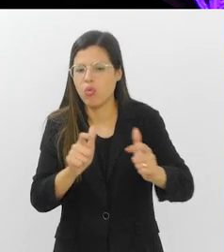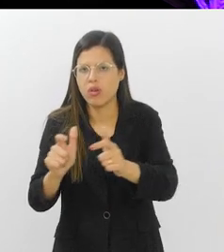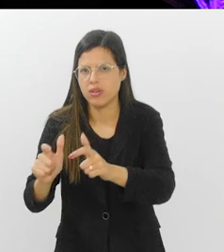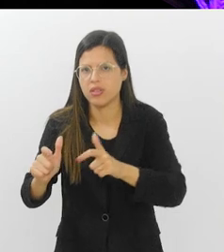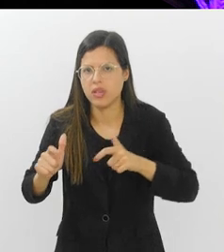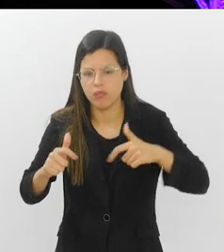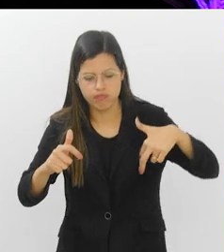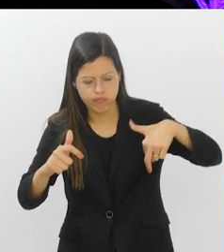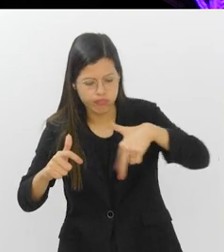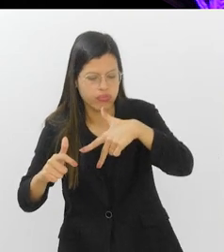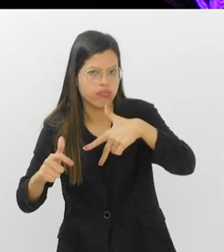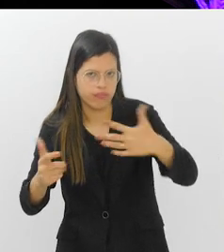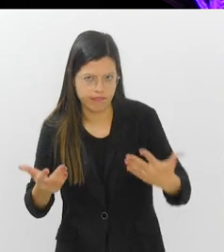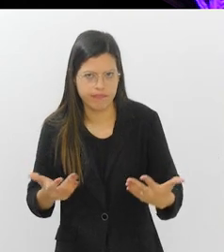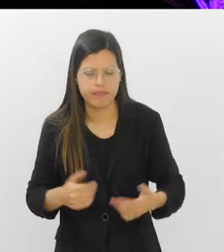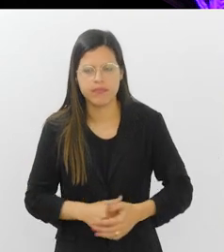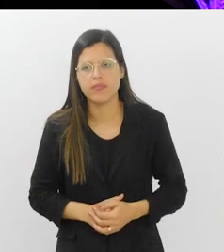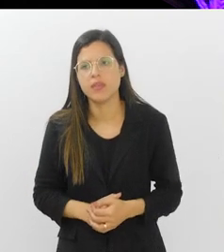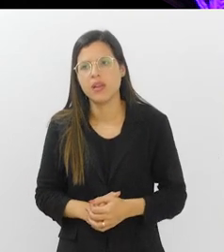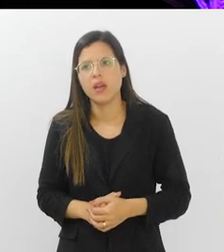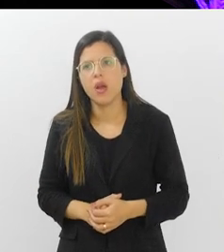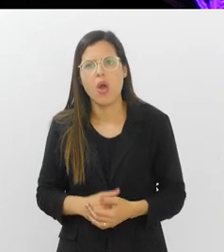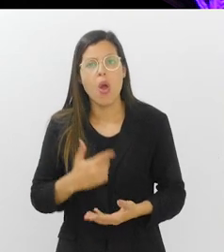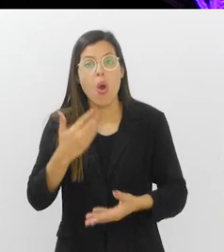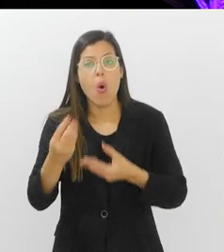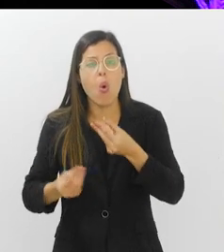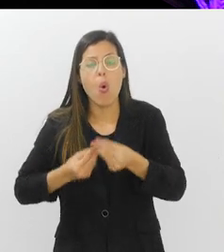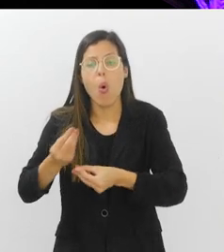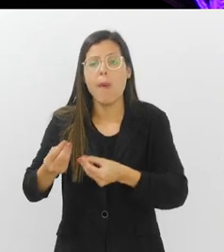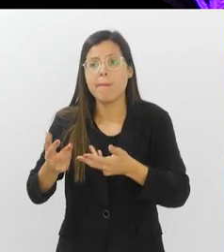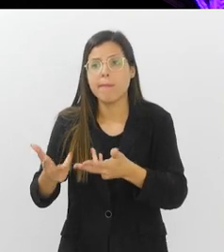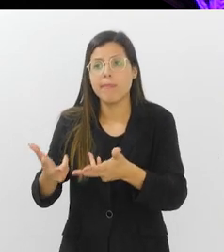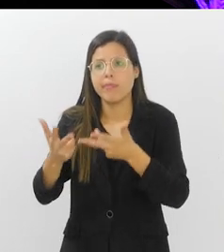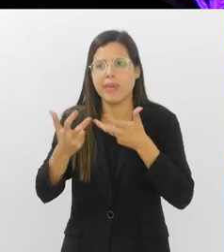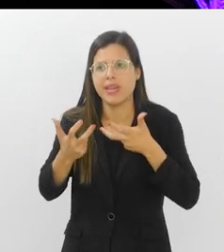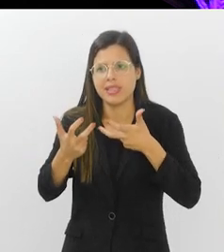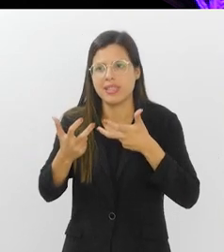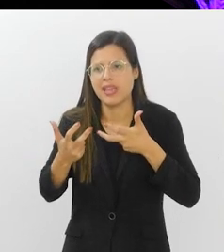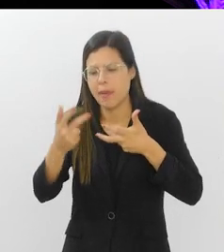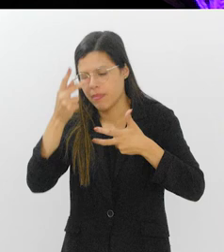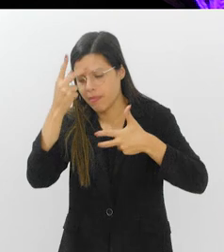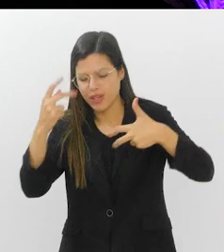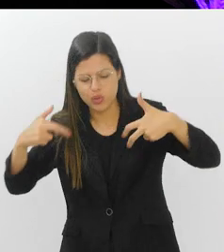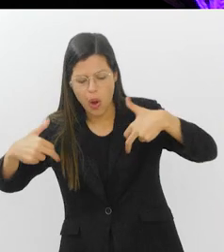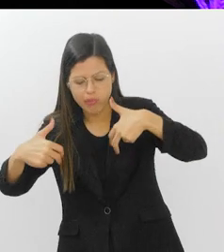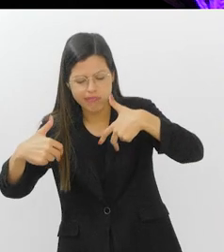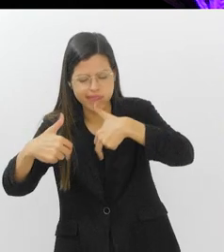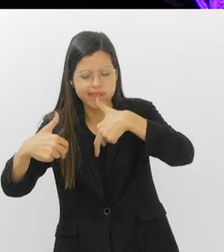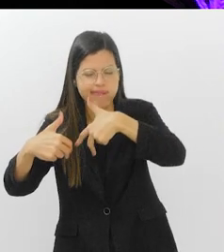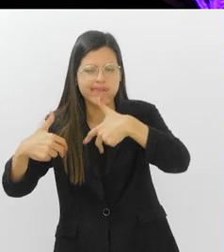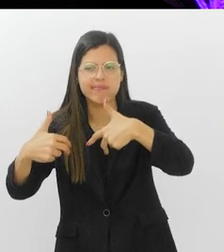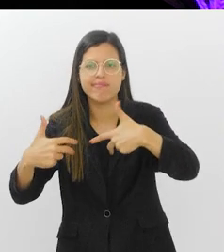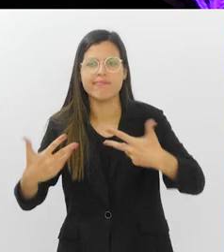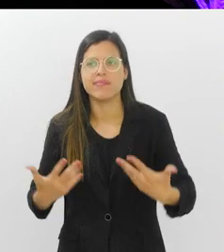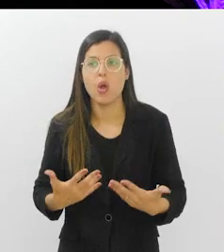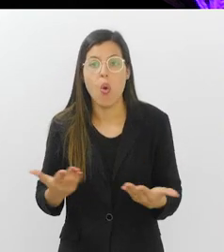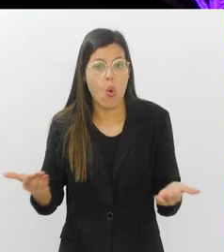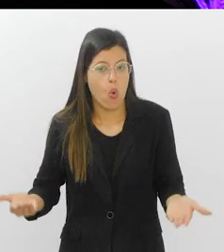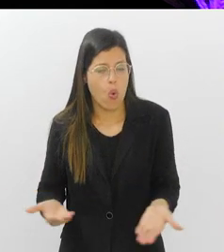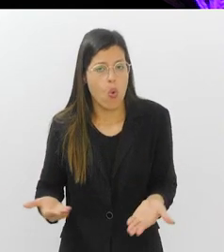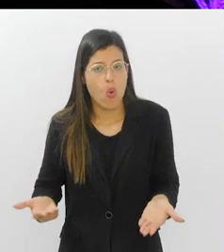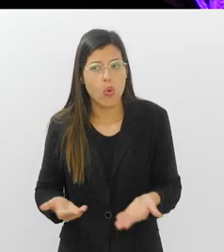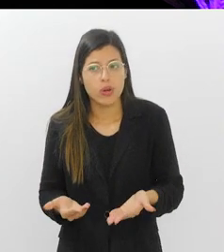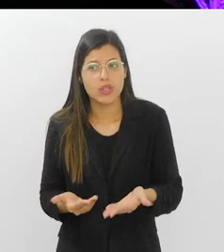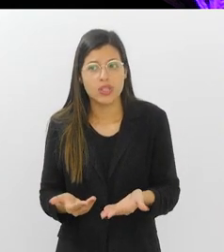eh para uma posição de chute ou uma posição de passe e como é que a gente percebe o nosso marcador né o marcador